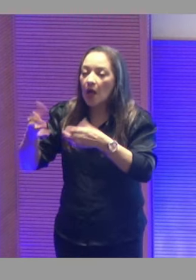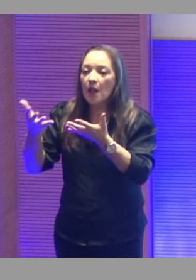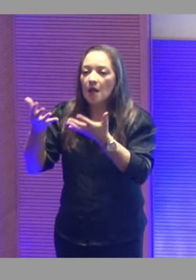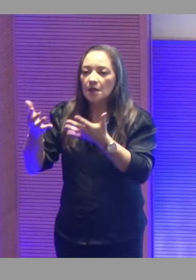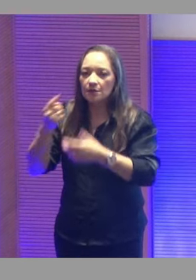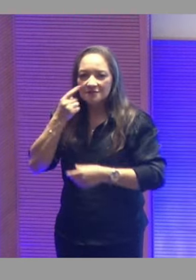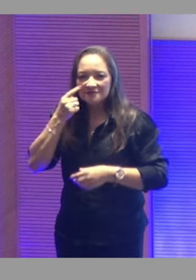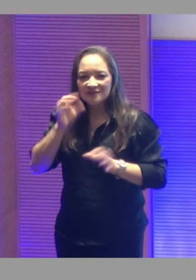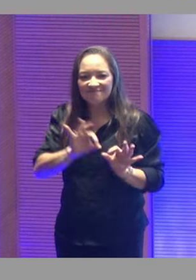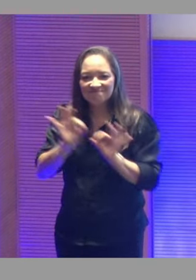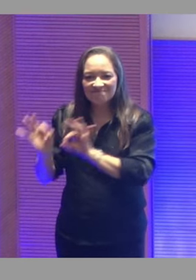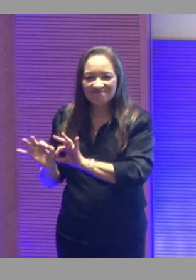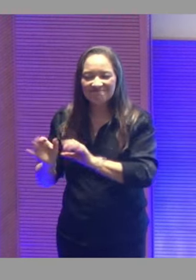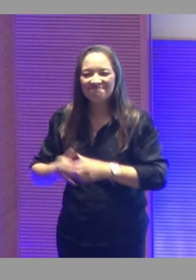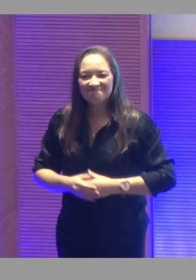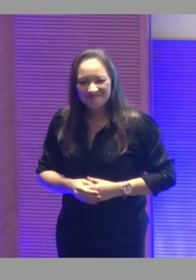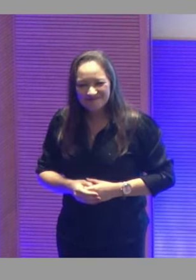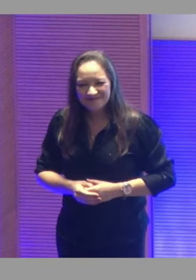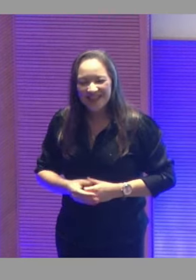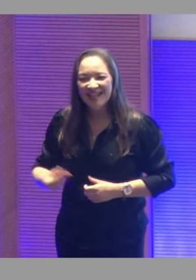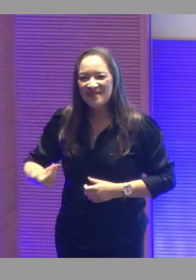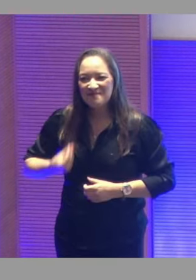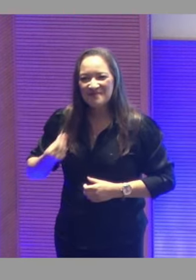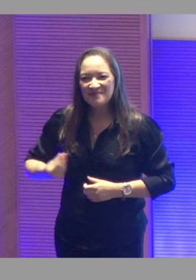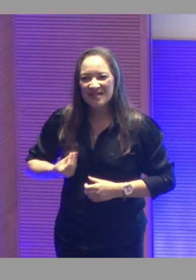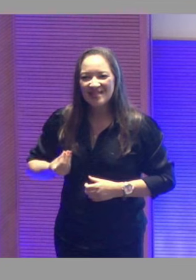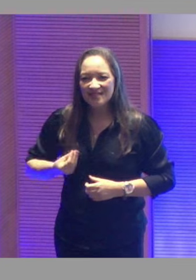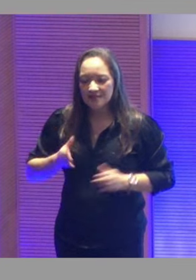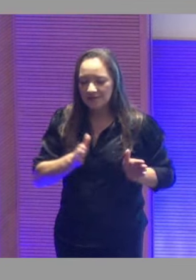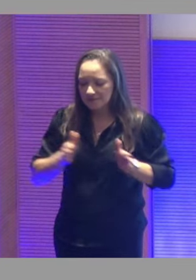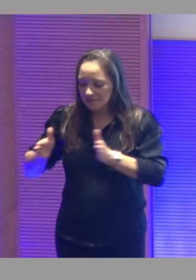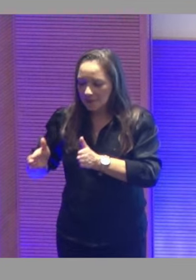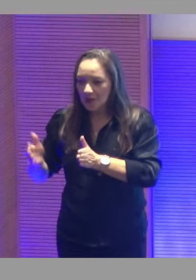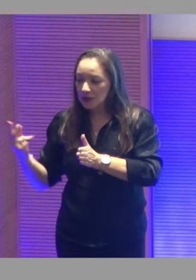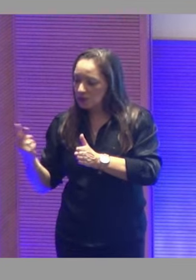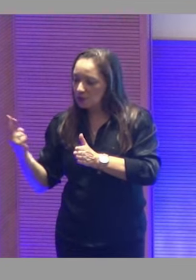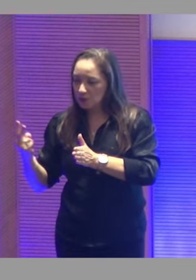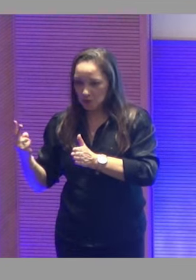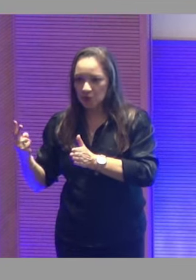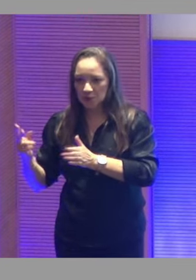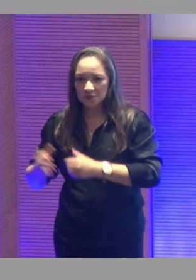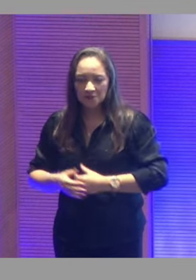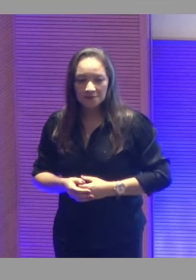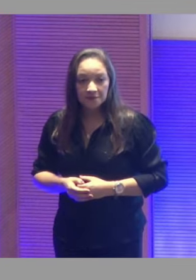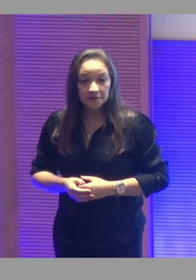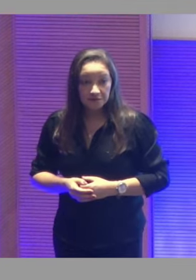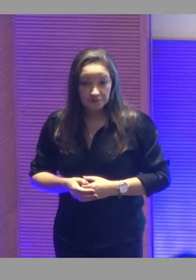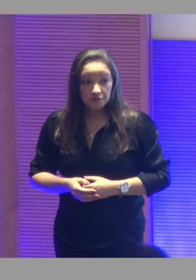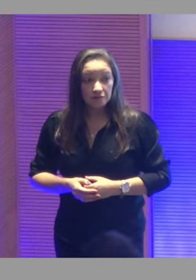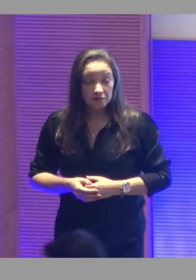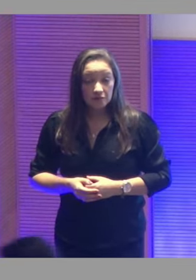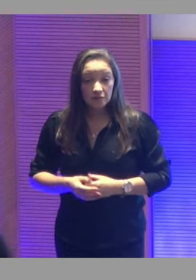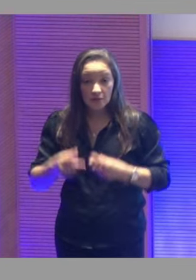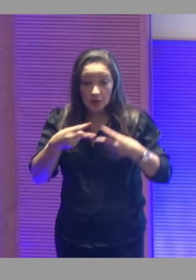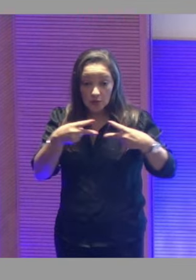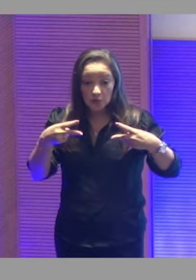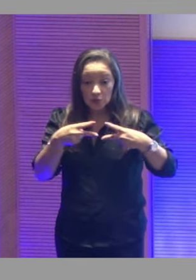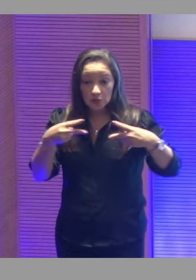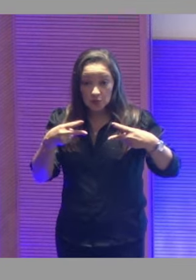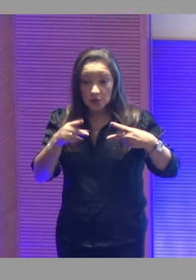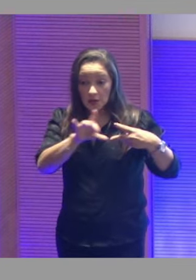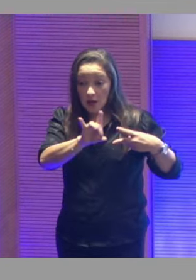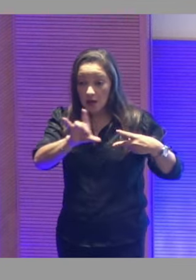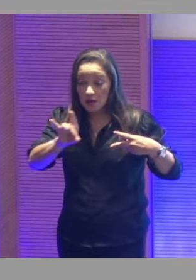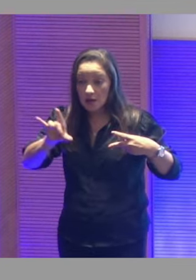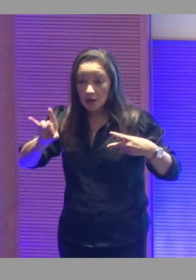e eh presenciarem Então essa segunda parte do encontro já adianto que os links para as salas